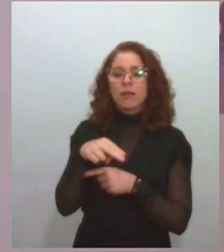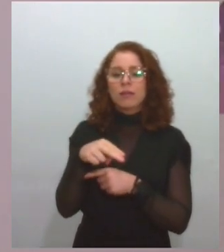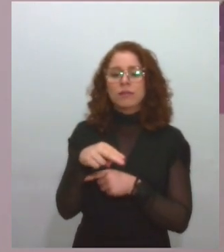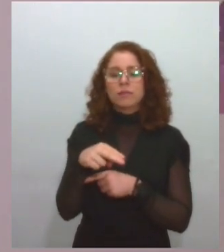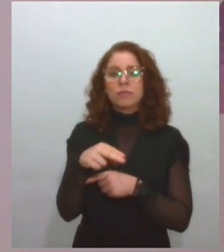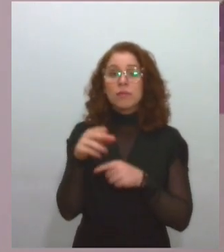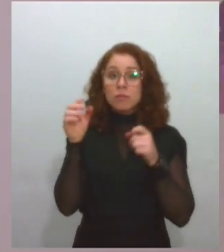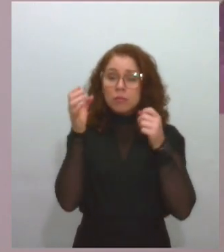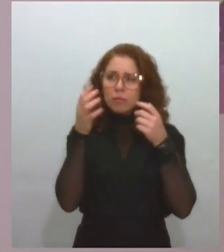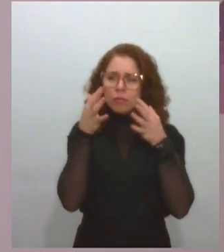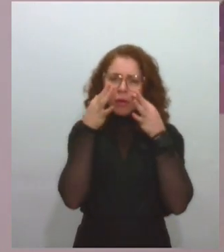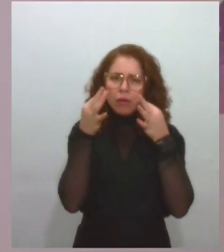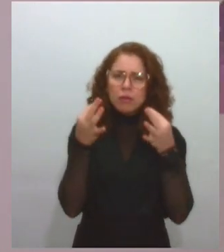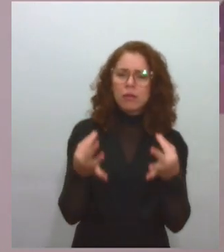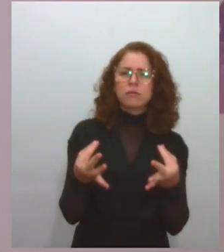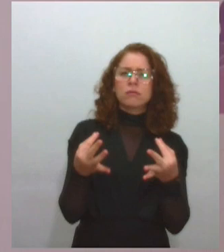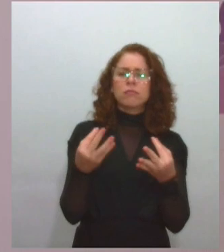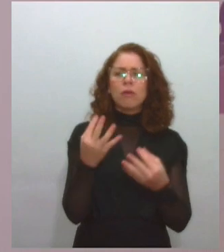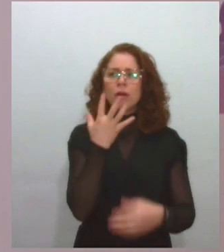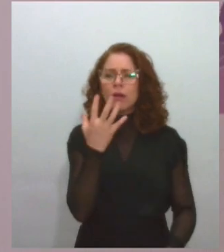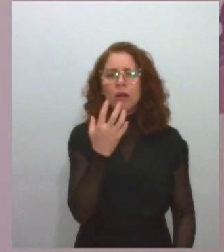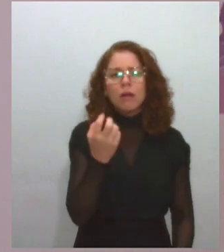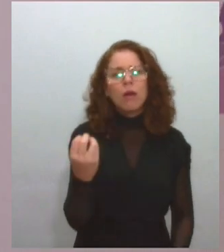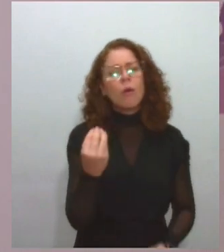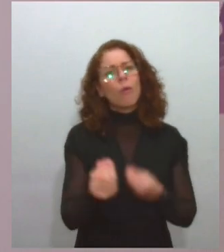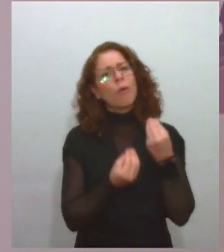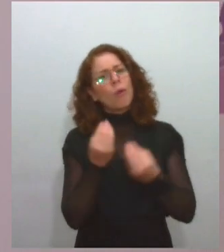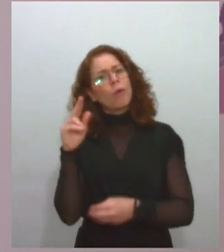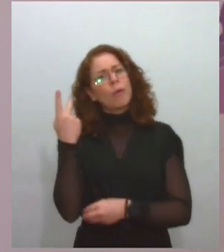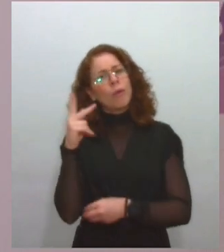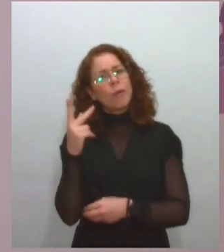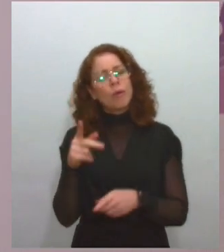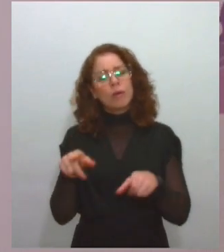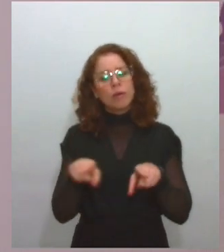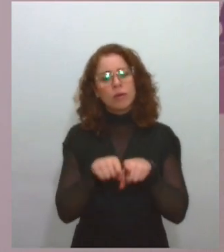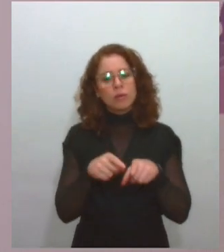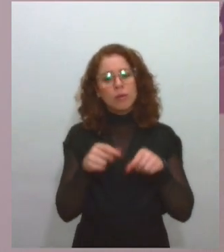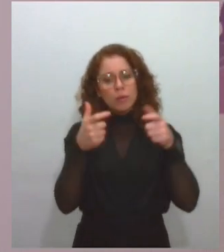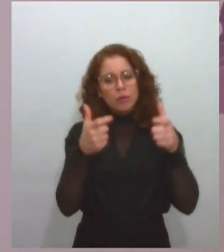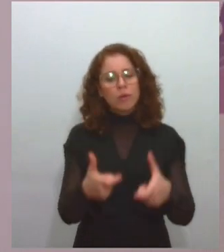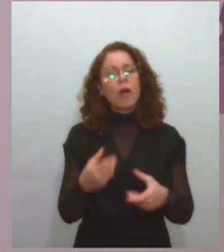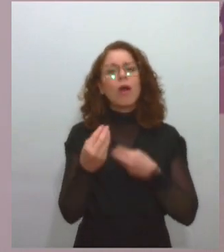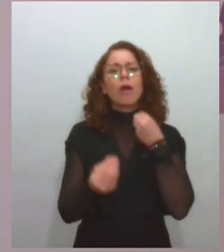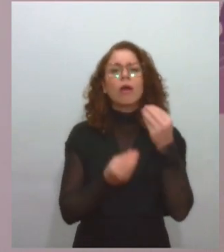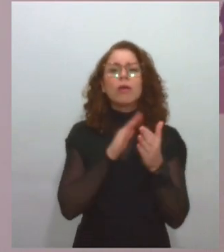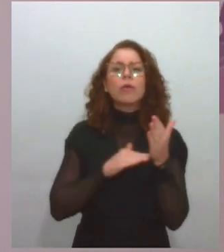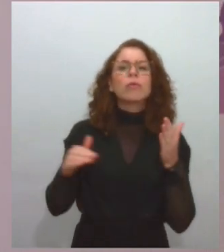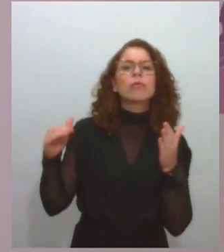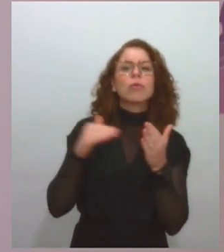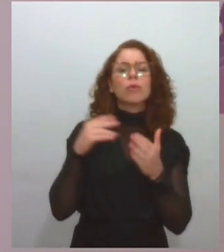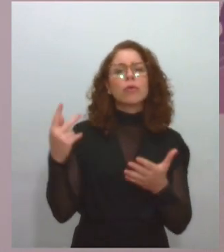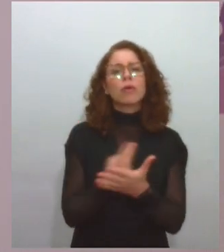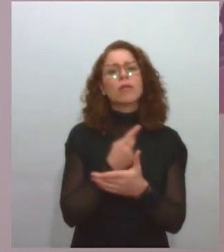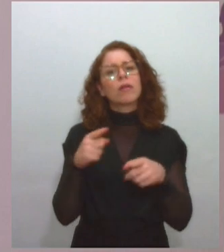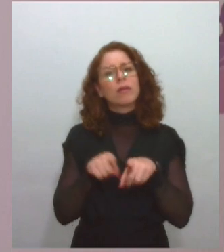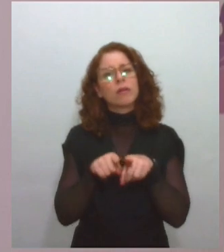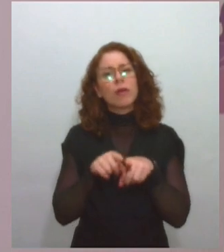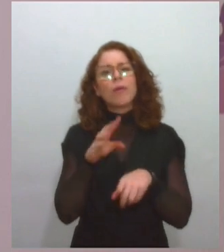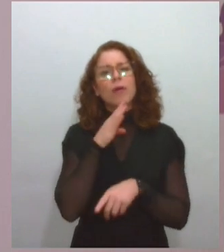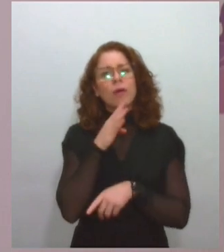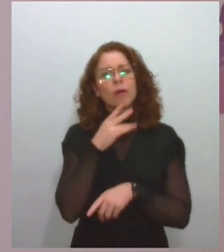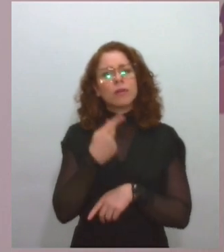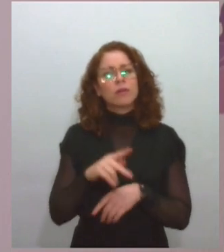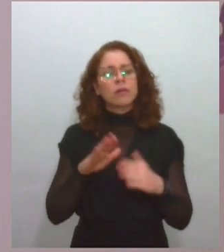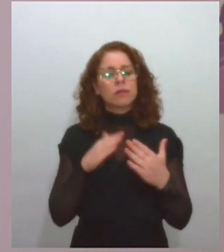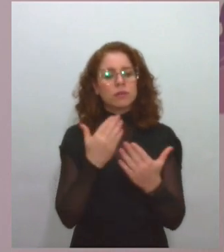a história do plenário e sobre tudo o que aconteceu. E também traz muito conhecimento à nossa escola, que é